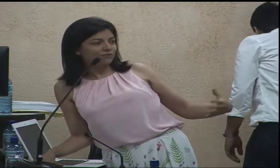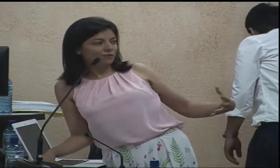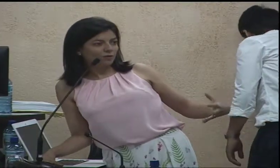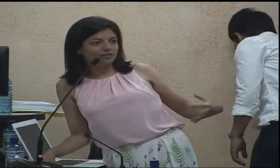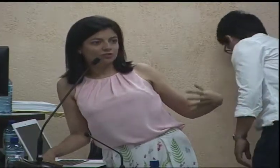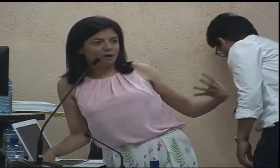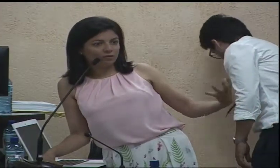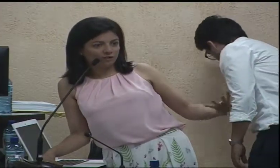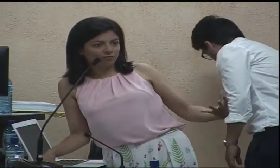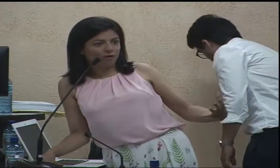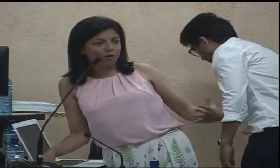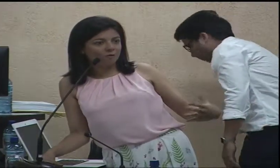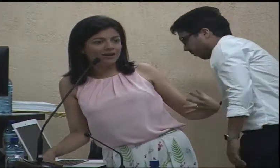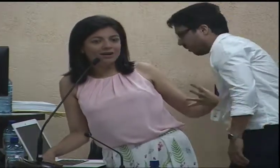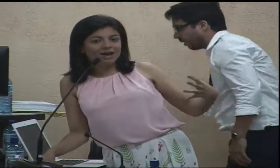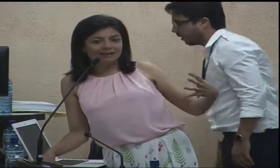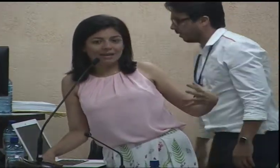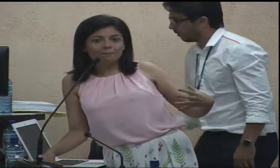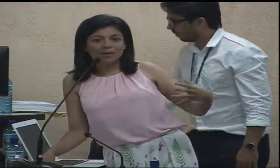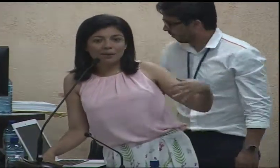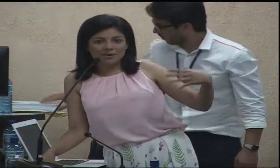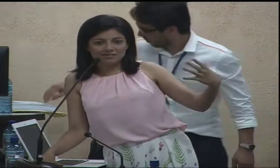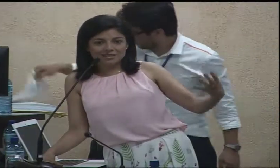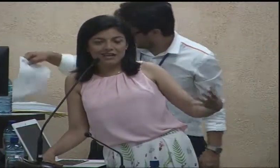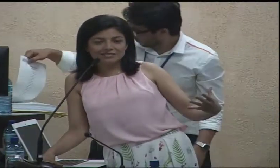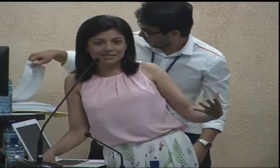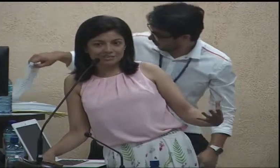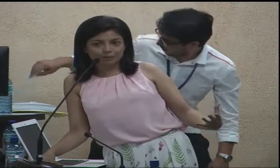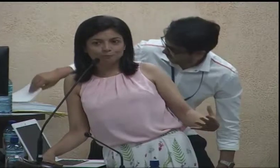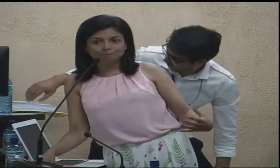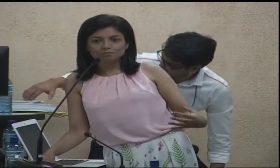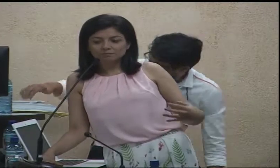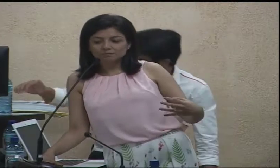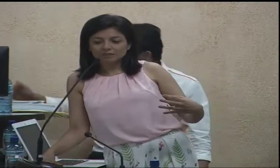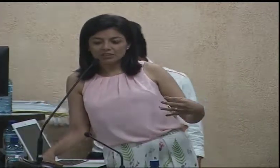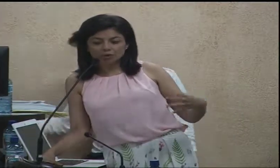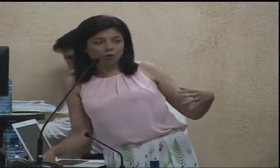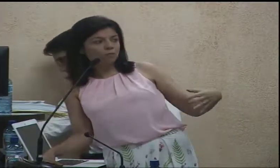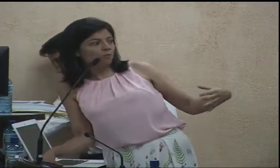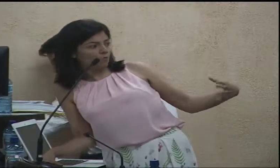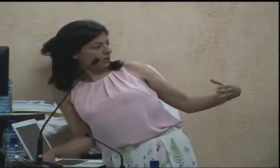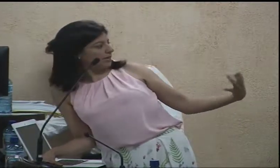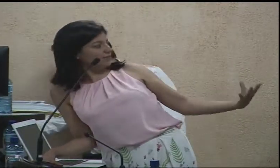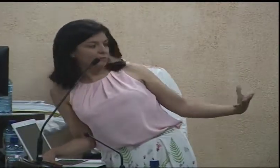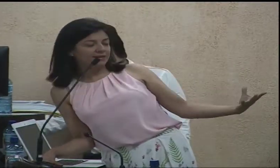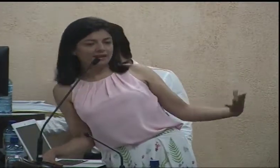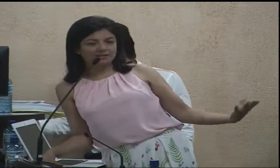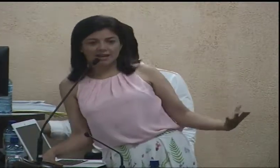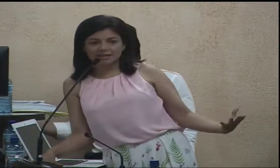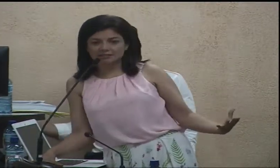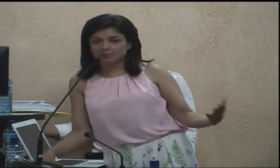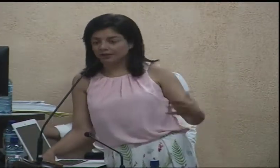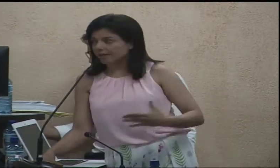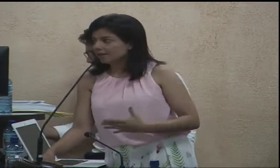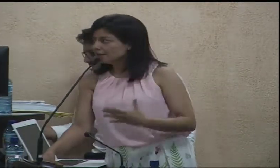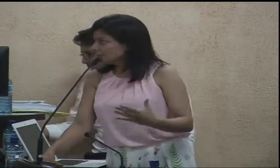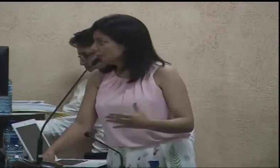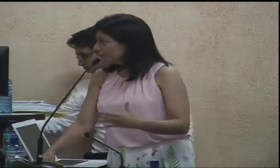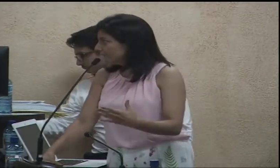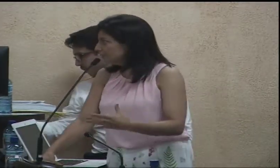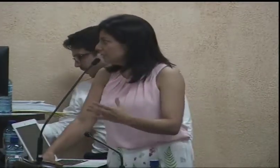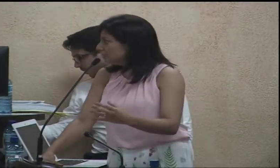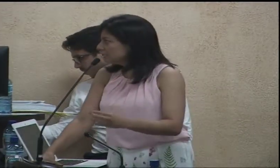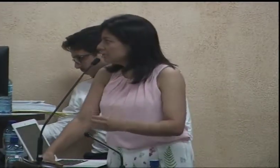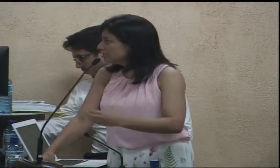até se fosse colocado de uma outra forma, até para repensar essa questão de como instrumentalizar isso, porque nós